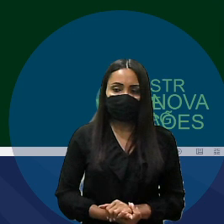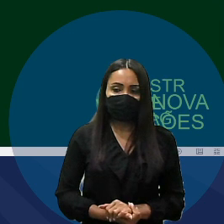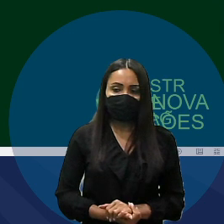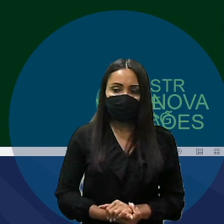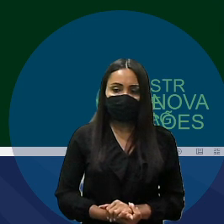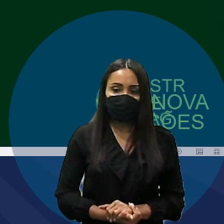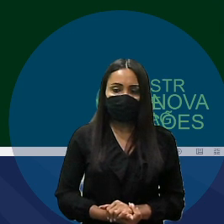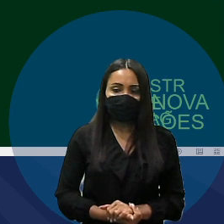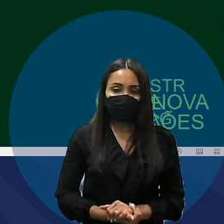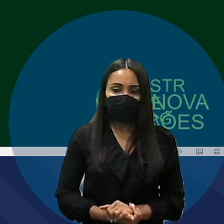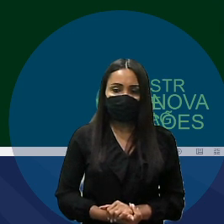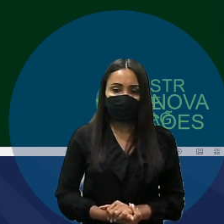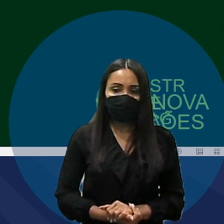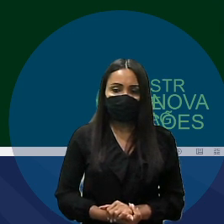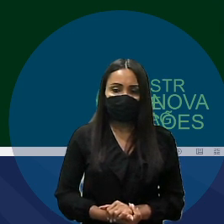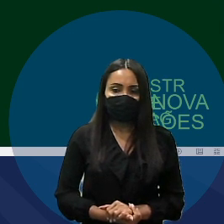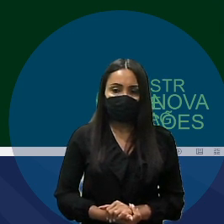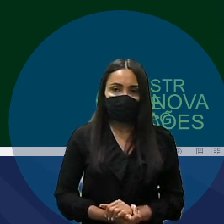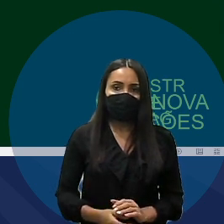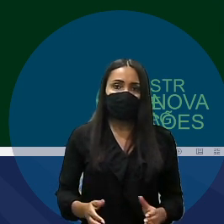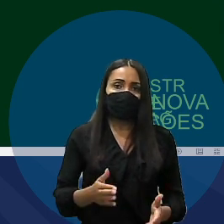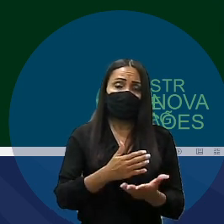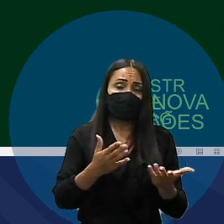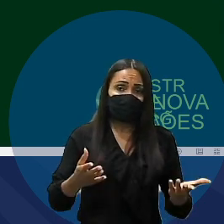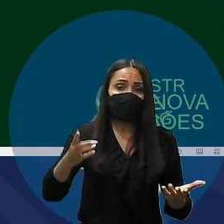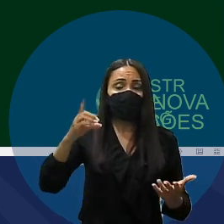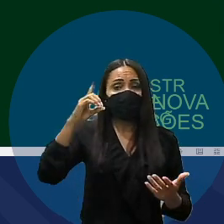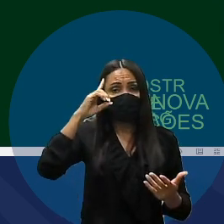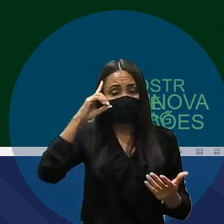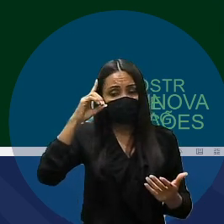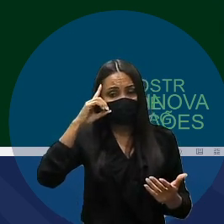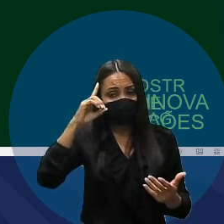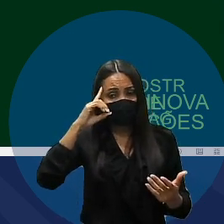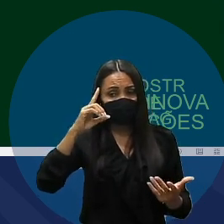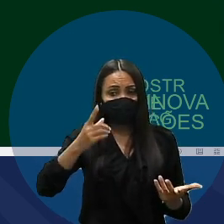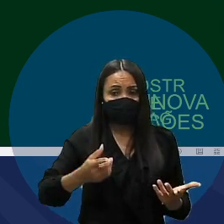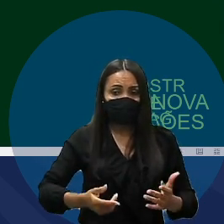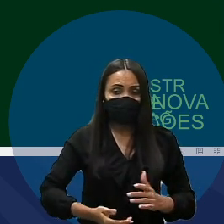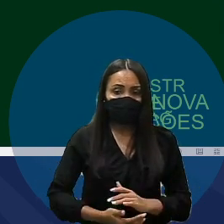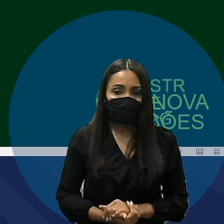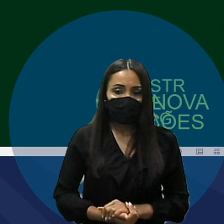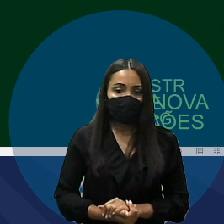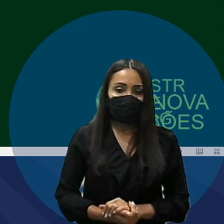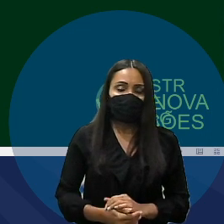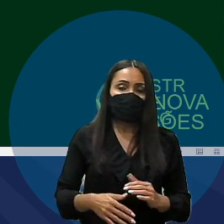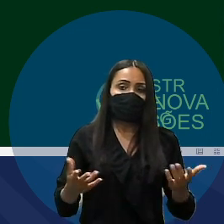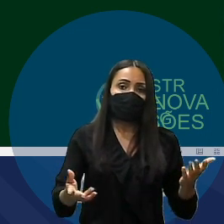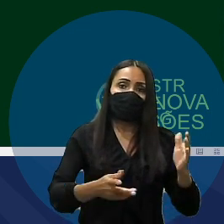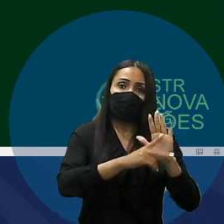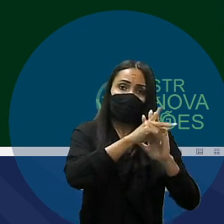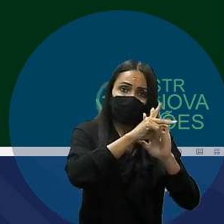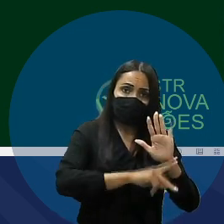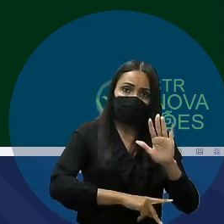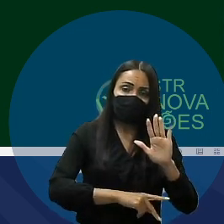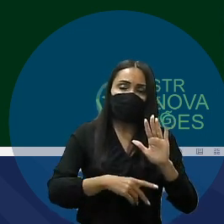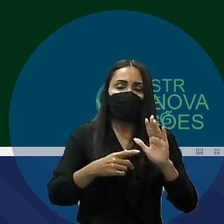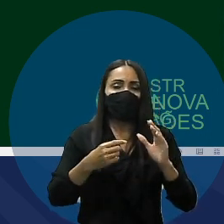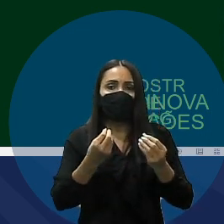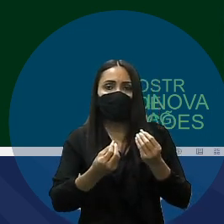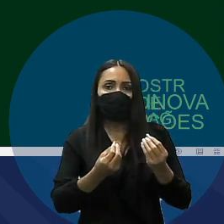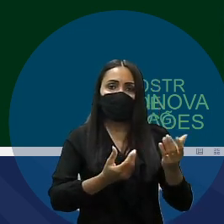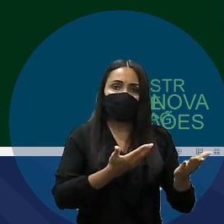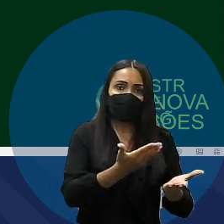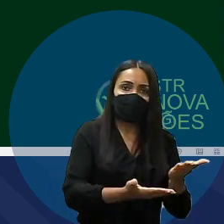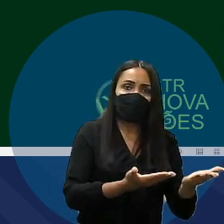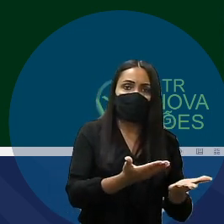Então, as ações cotidianas, né, falando mais especificamente, para além dos projetos, como é o atendimento diário nos